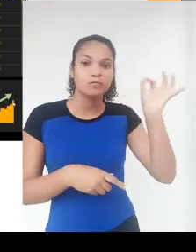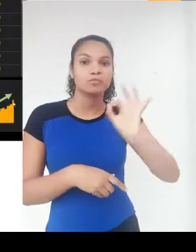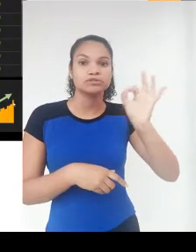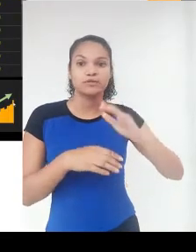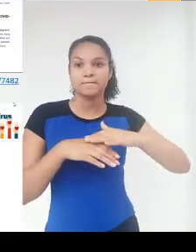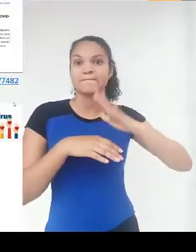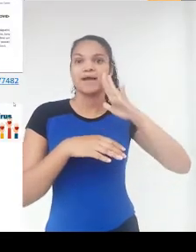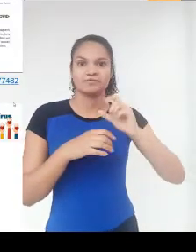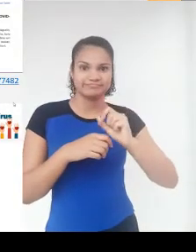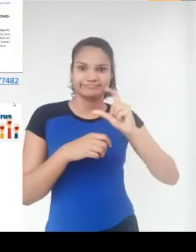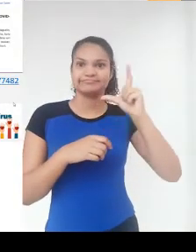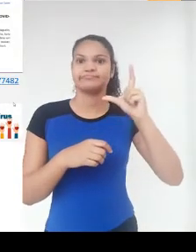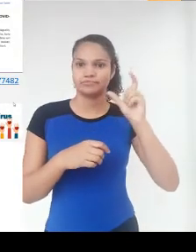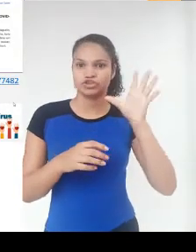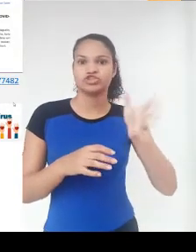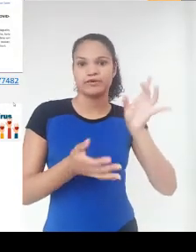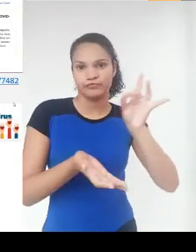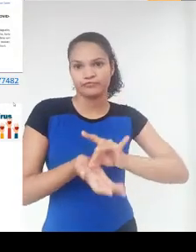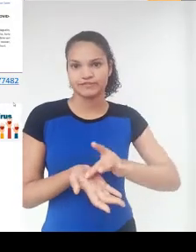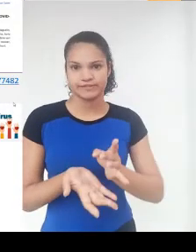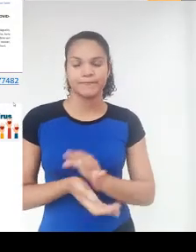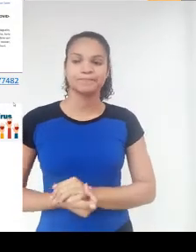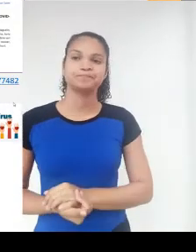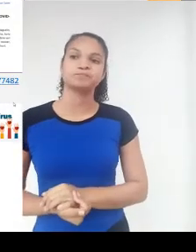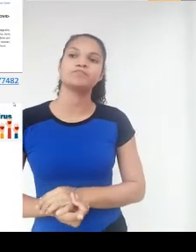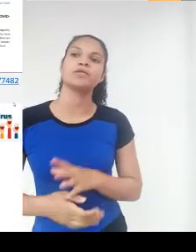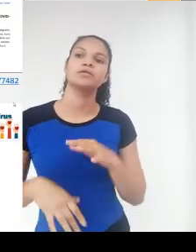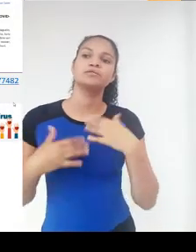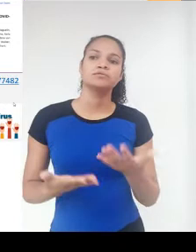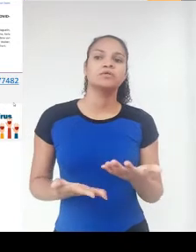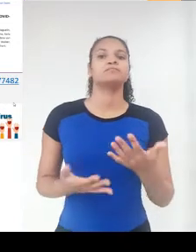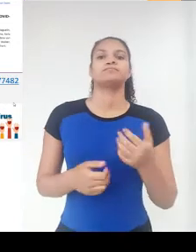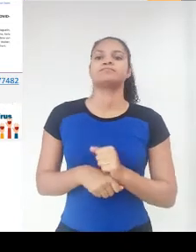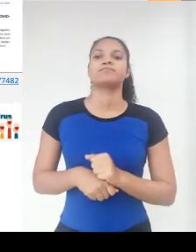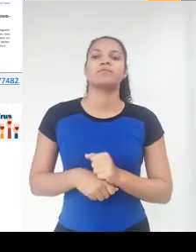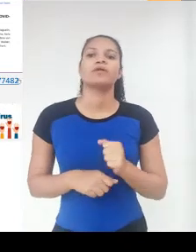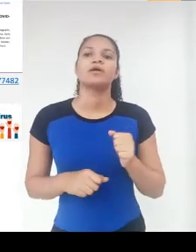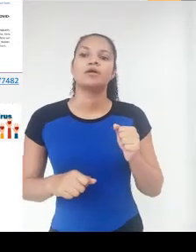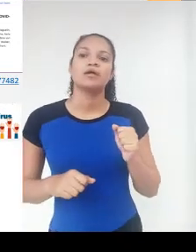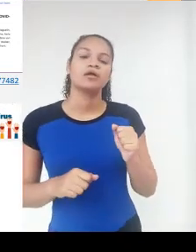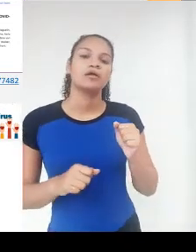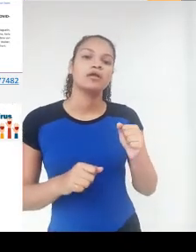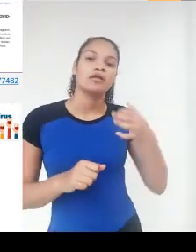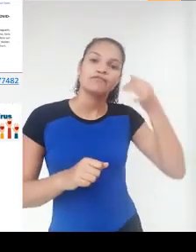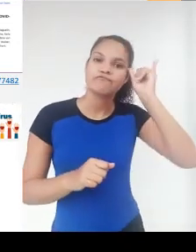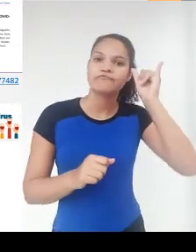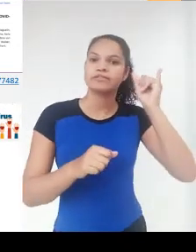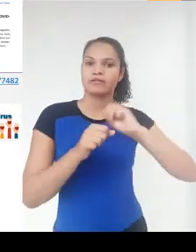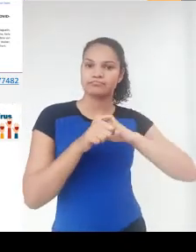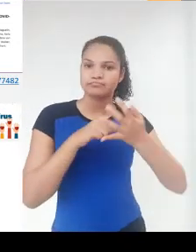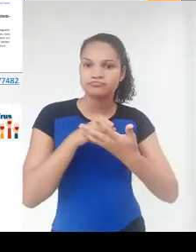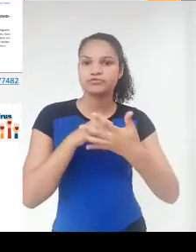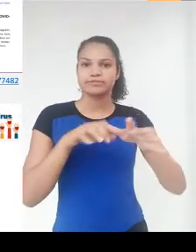doenças confirmados por diagnóstico. Então, o combate da Covid, avançando um pouquinho, a partir de estudos feitos na Inglaterra, o